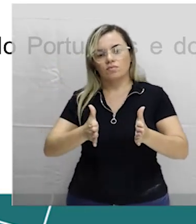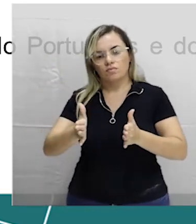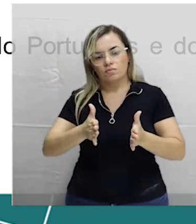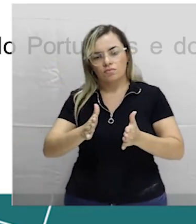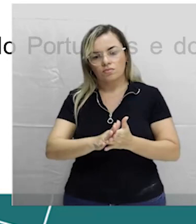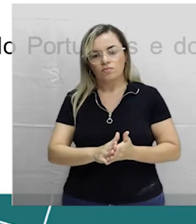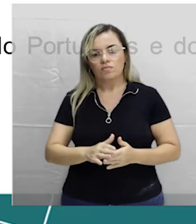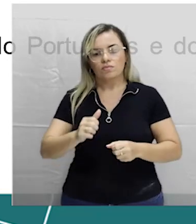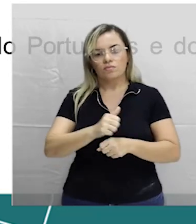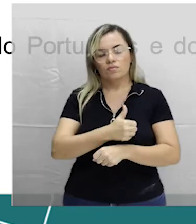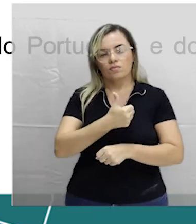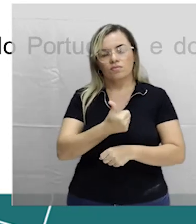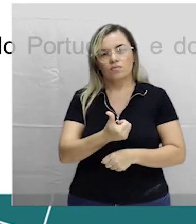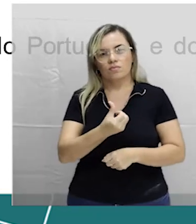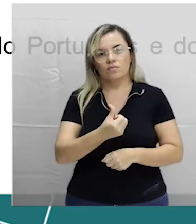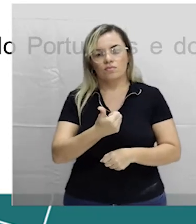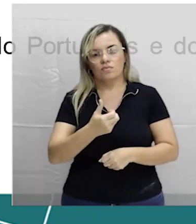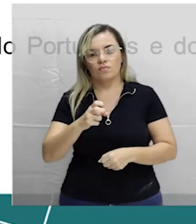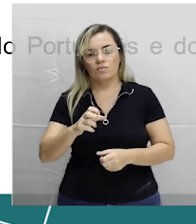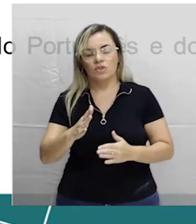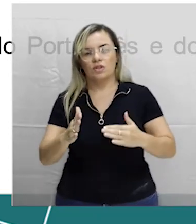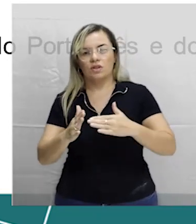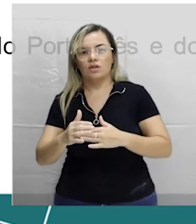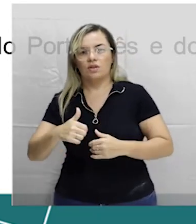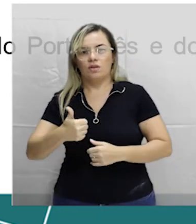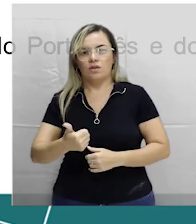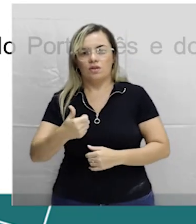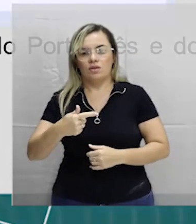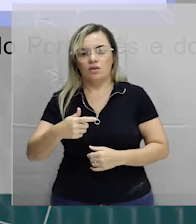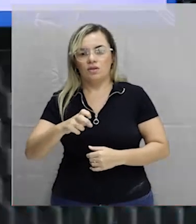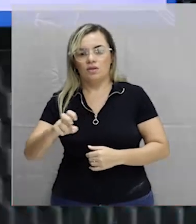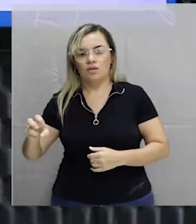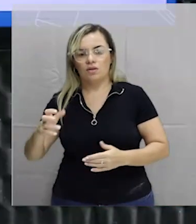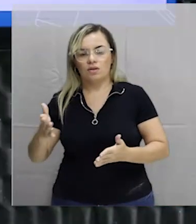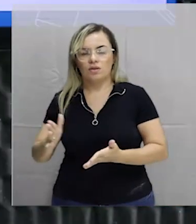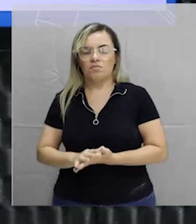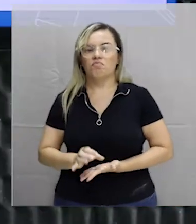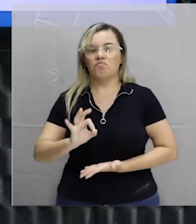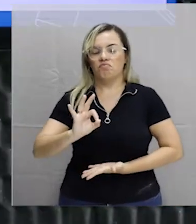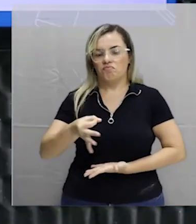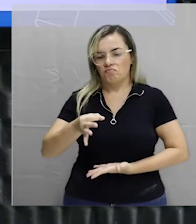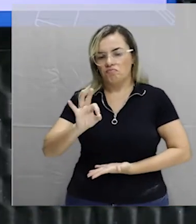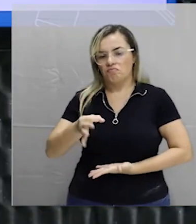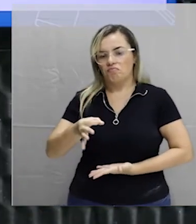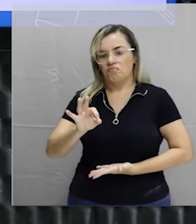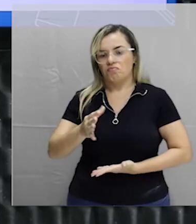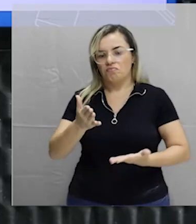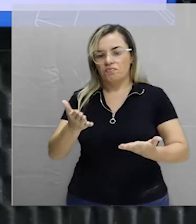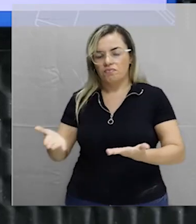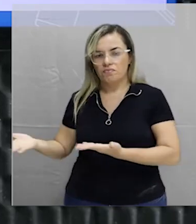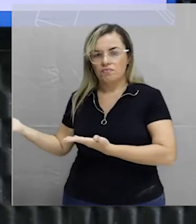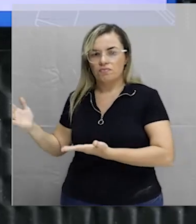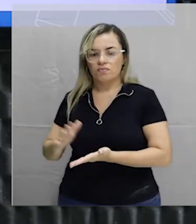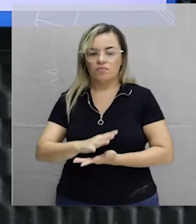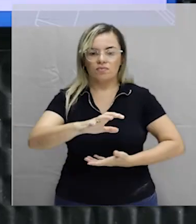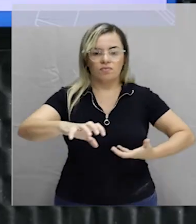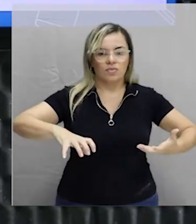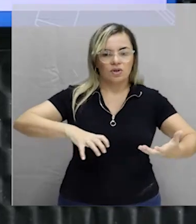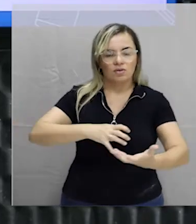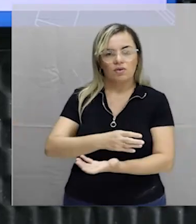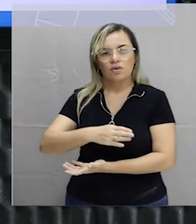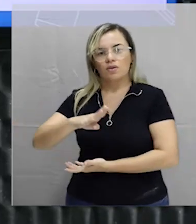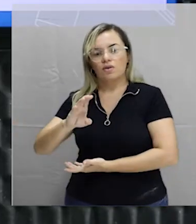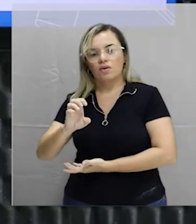de 1615 a 1755, com certeza foi a chamada Revolta de Beckman,